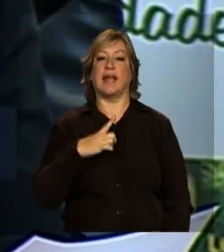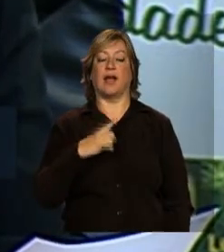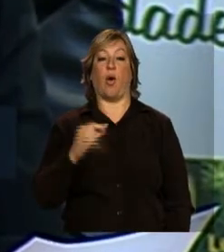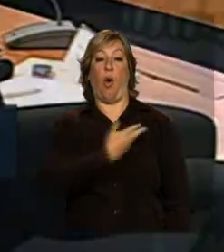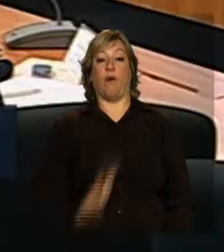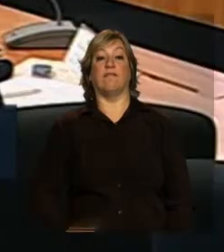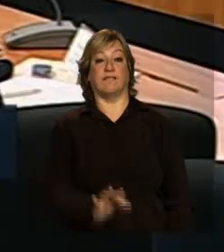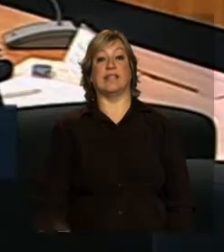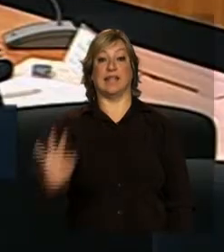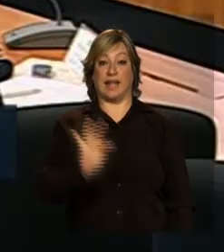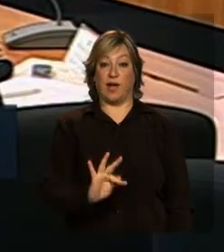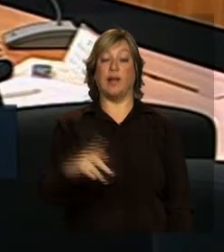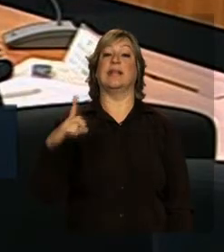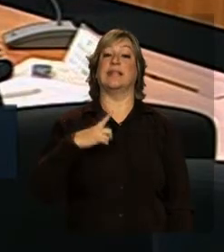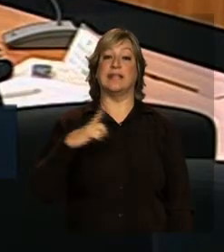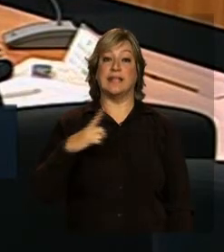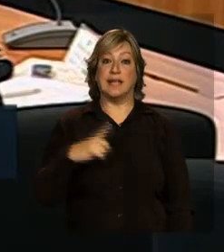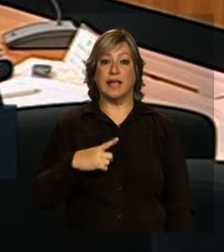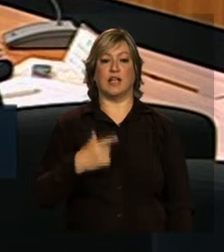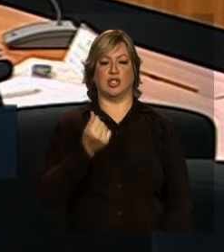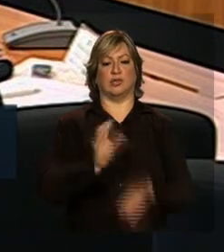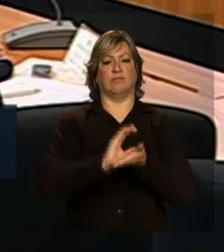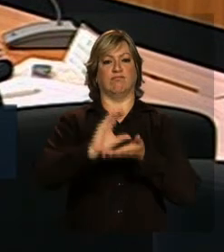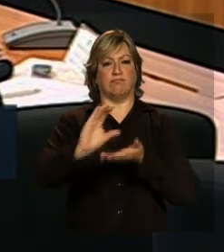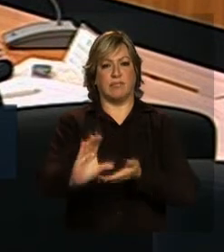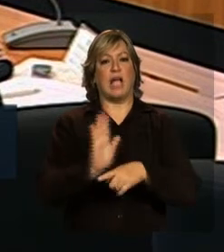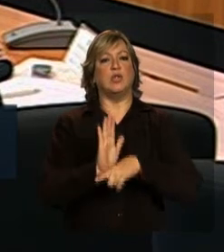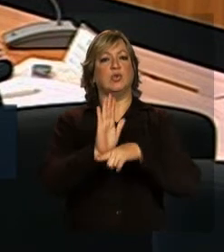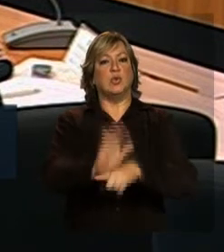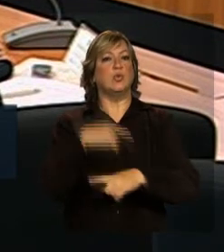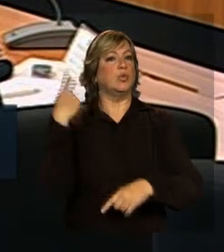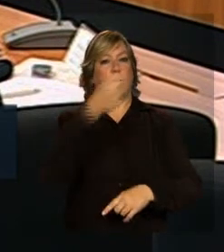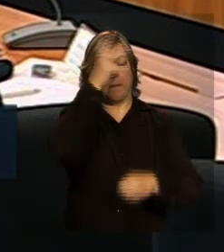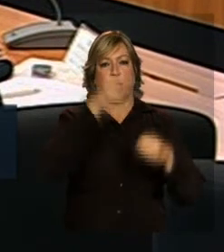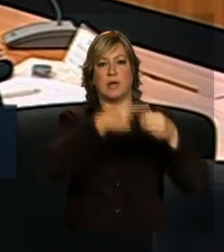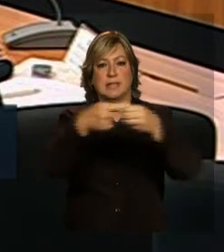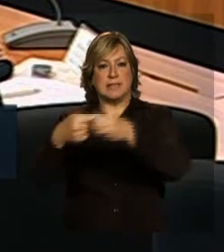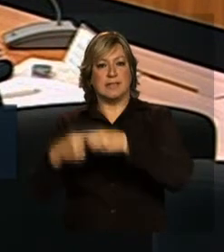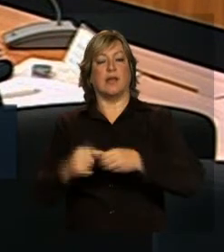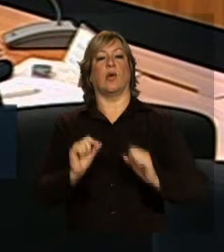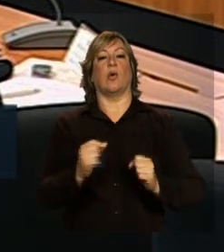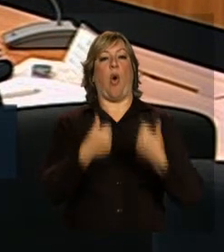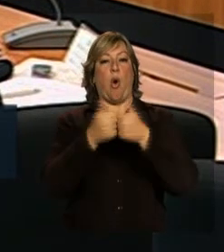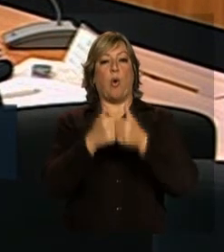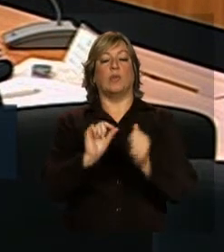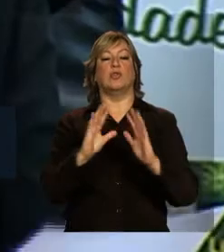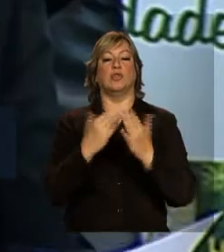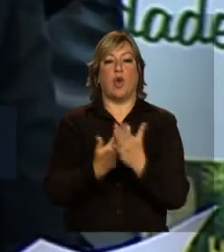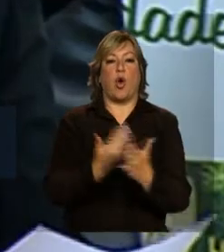que o governo federal estará investindo, apoiando os municípios com transporte escolar